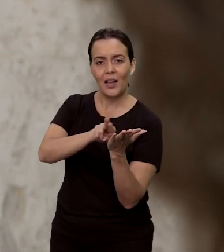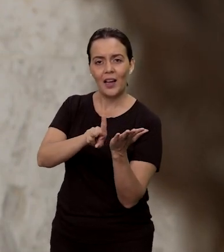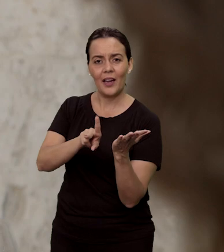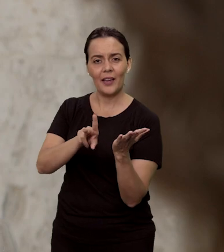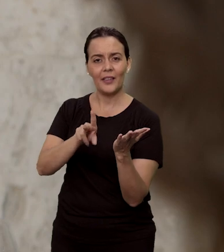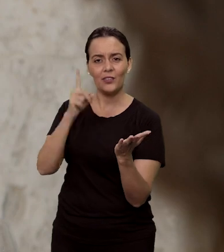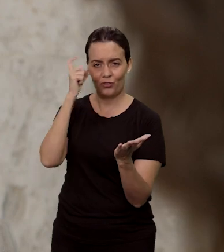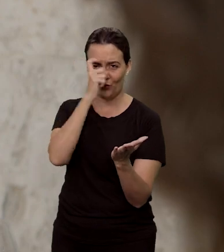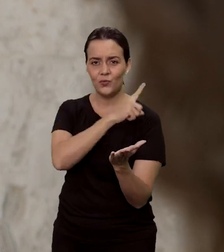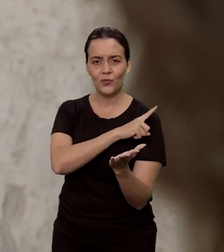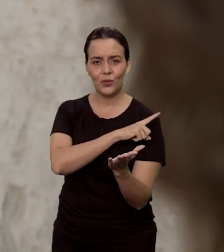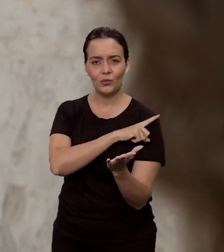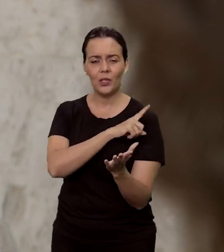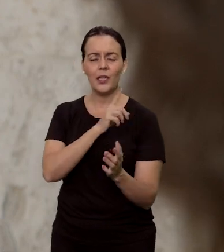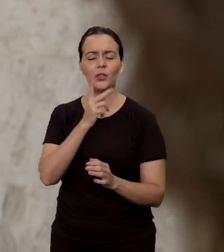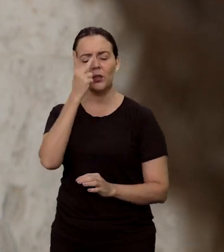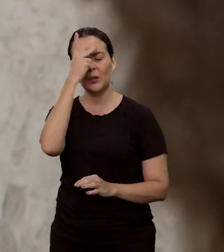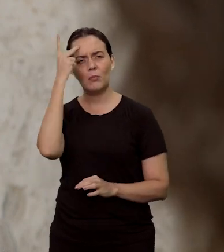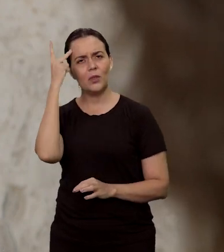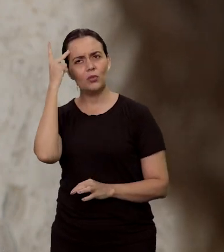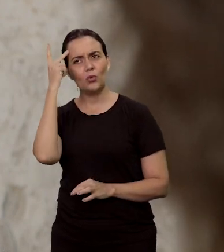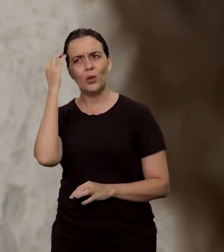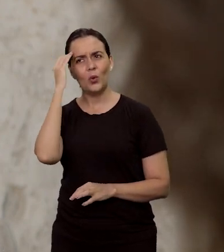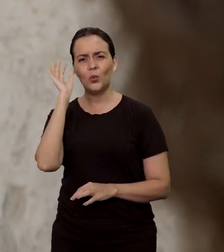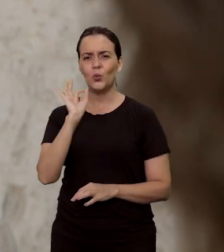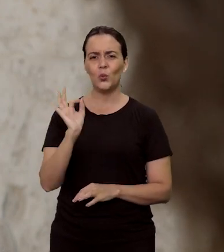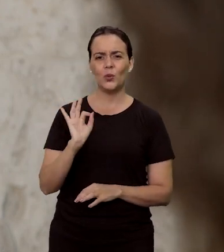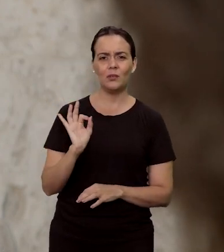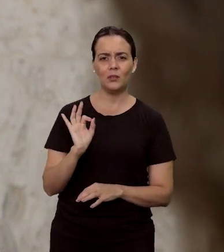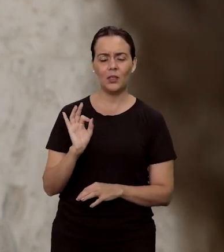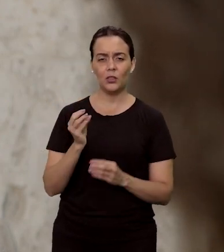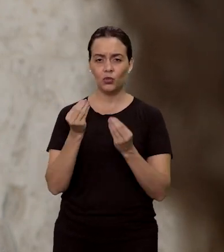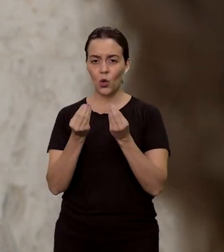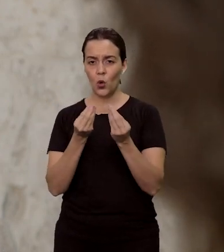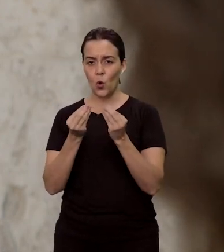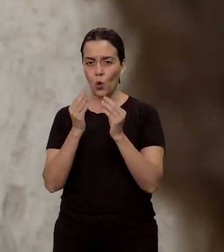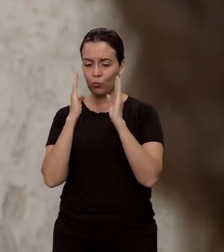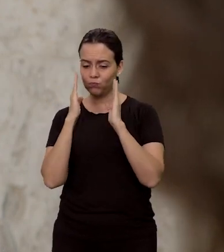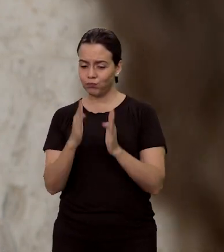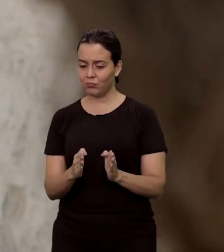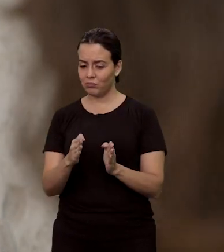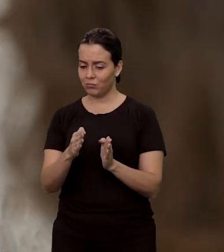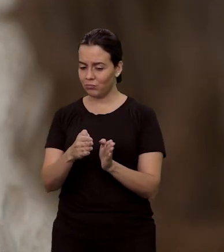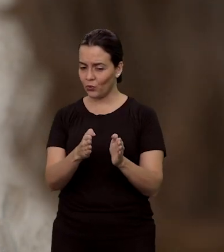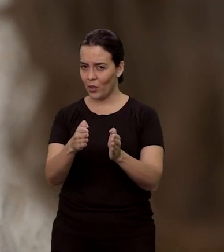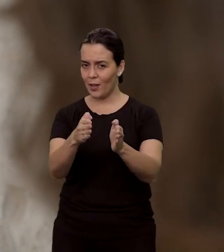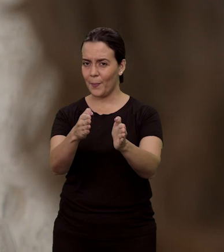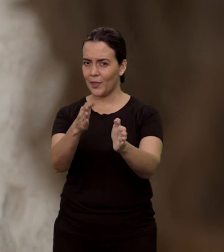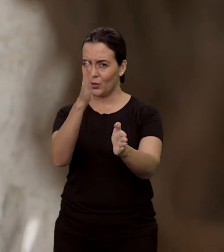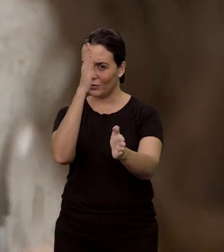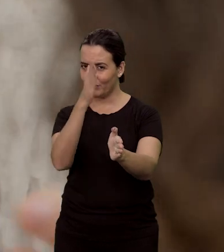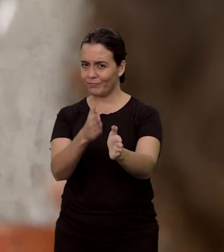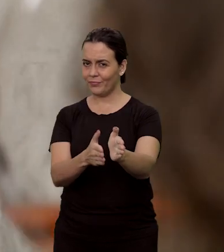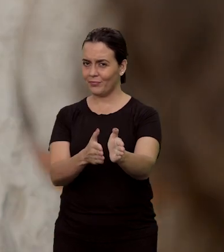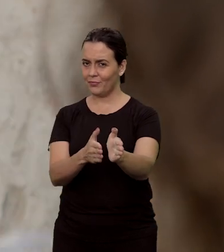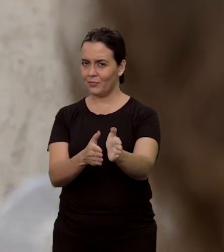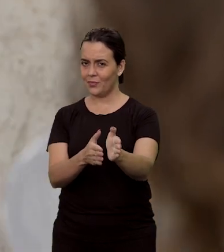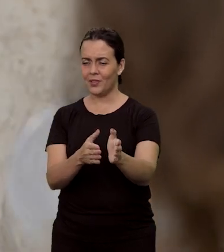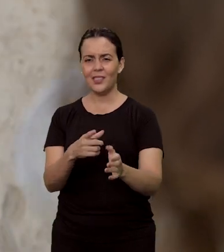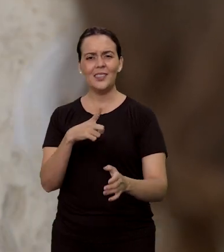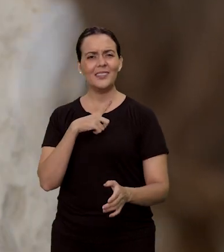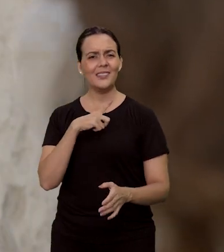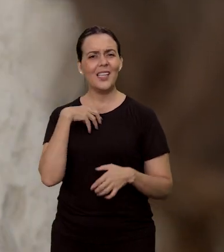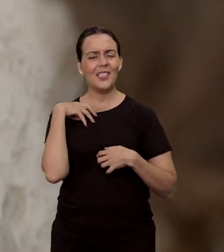dificuldades que as pessoas têm no sentido de entender para onde que a gente caminha, que cria uma angústia. Eu